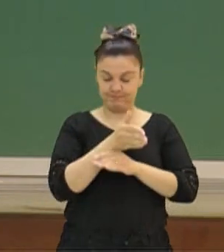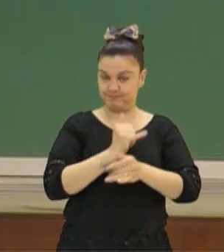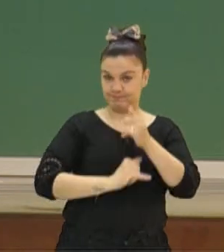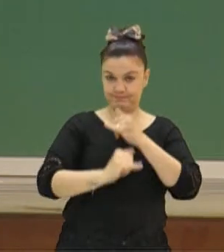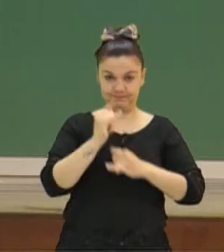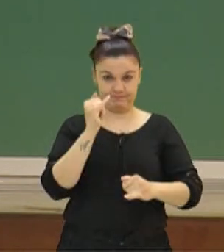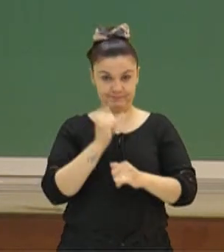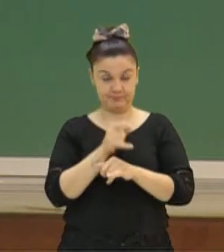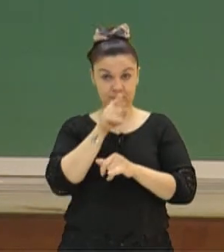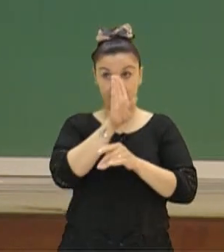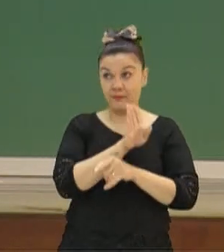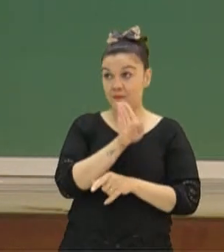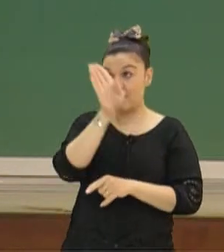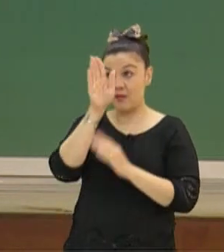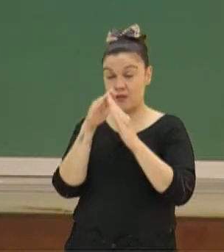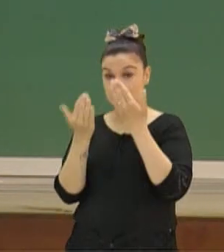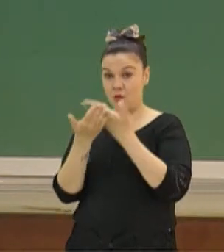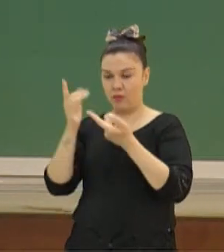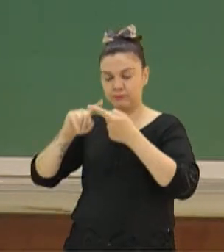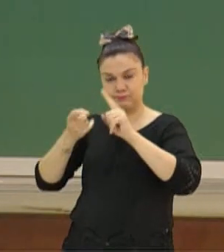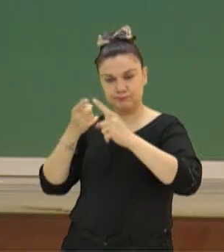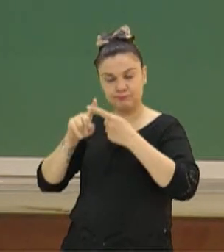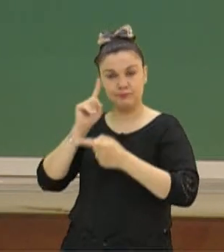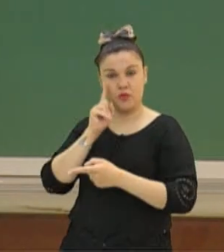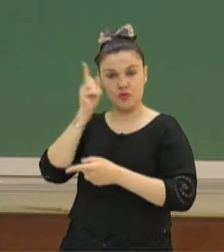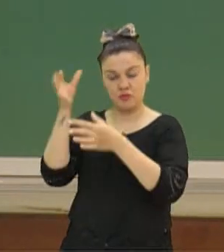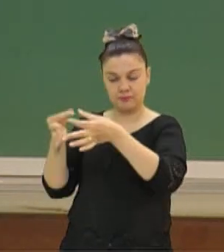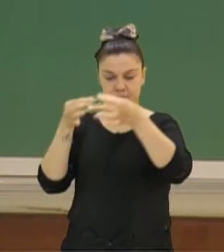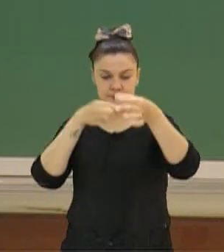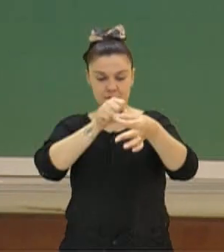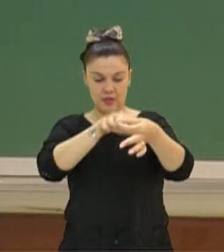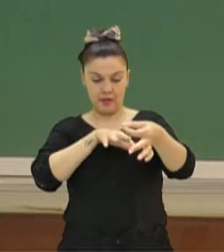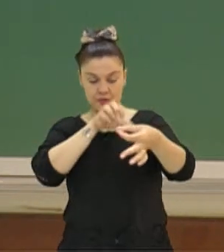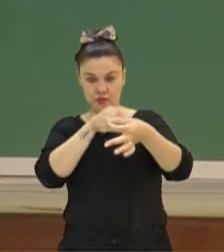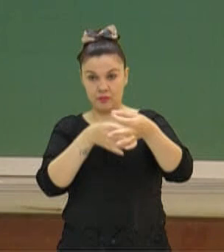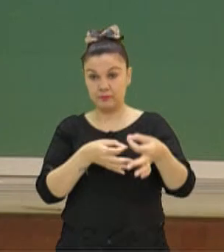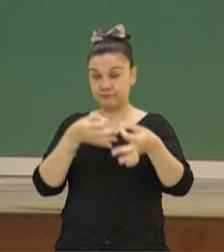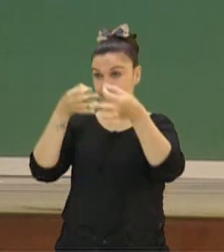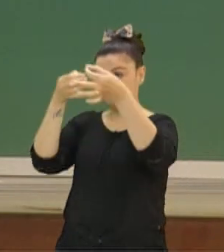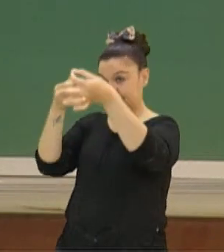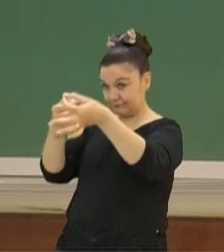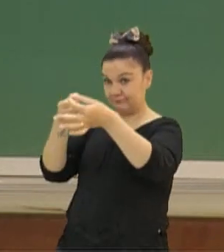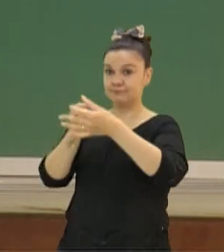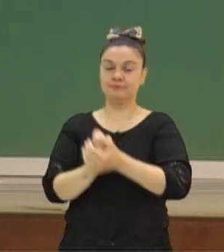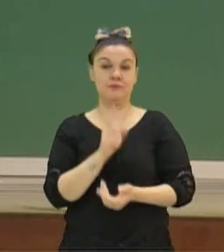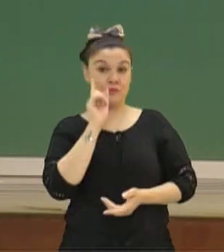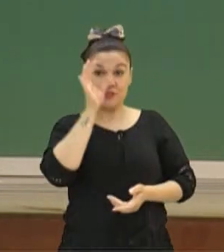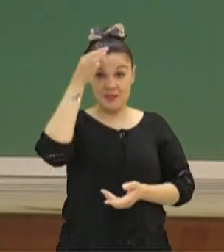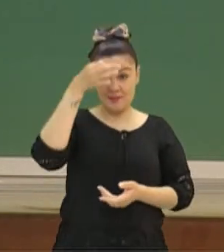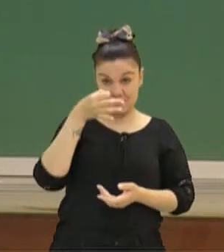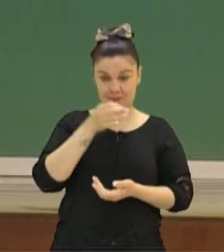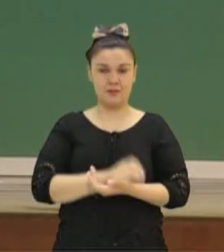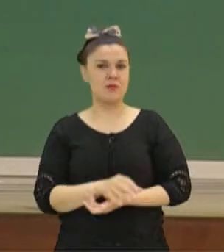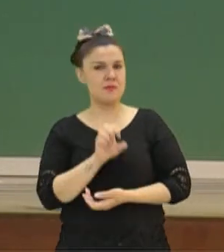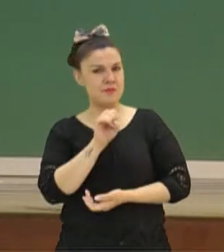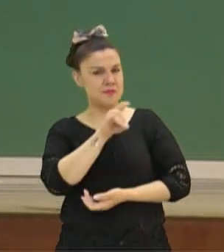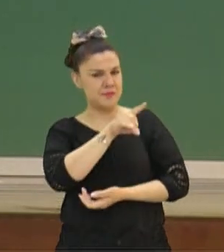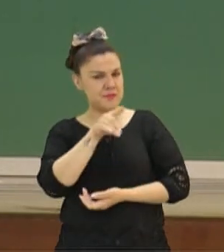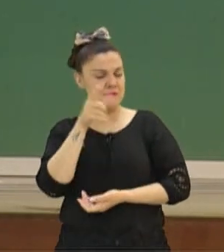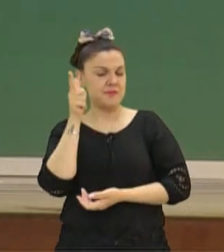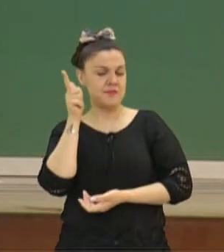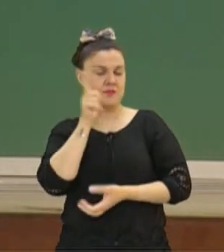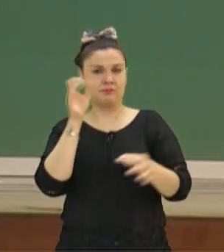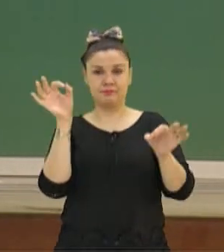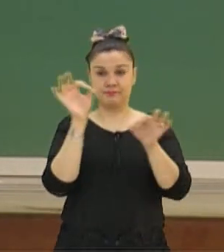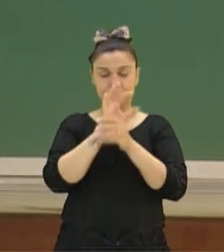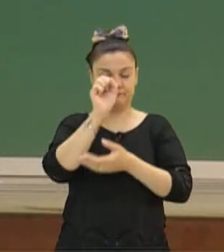aplicativo, você precisa ir na escola e buscar as atividades no dia certo e depois devolver no dia certo. Para você conseguir